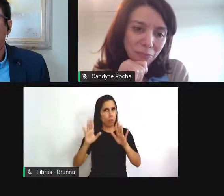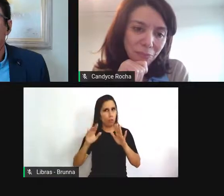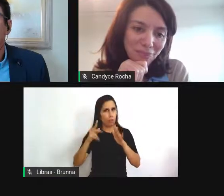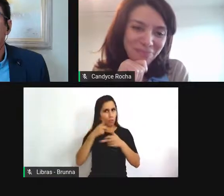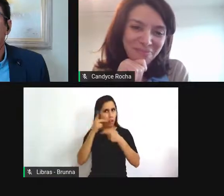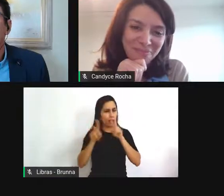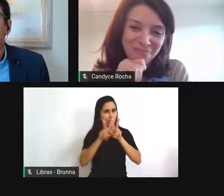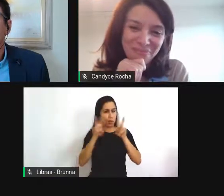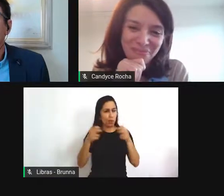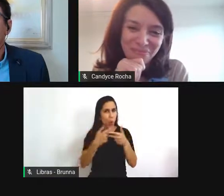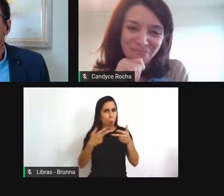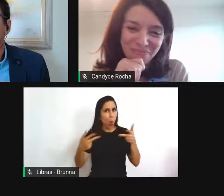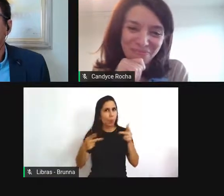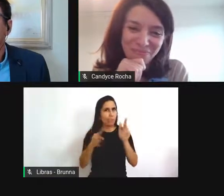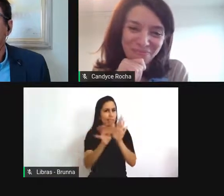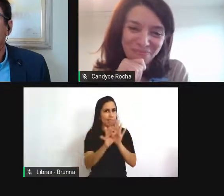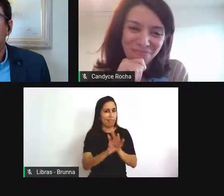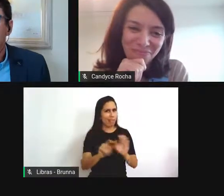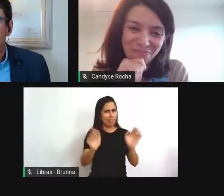técnicas.